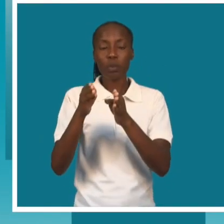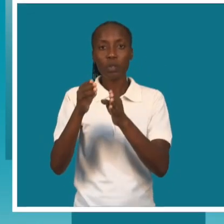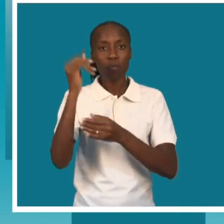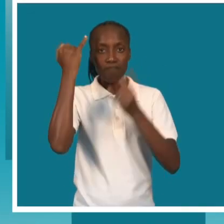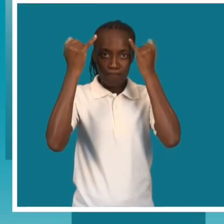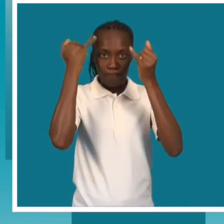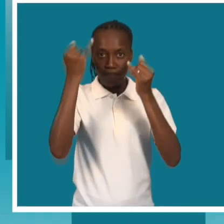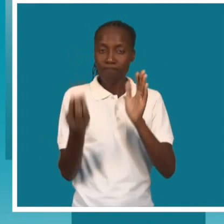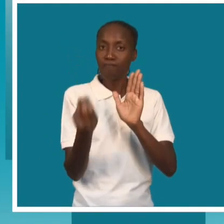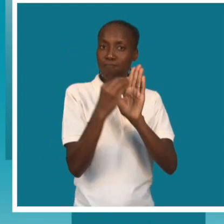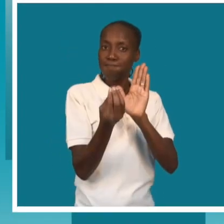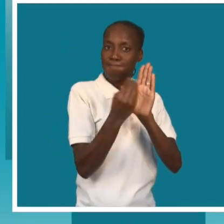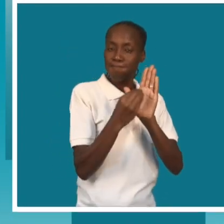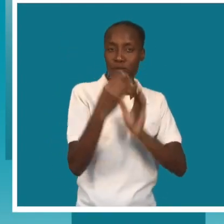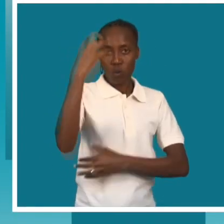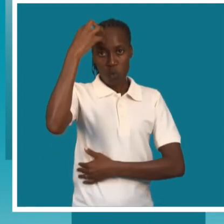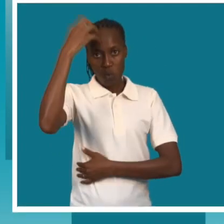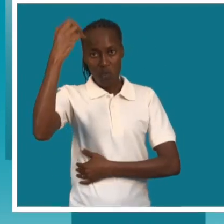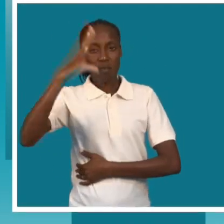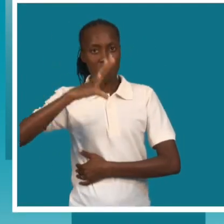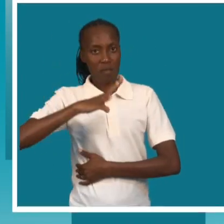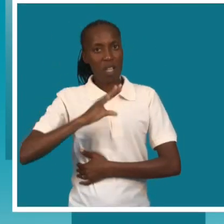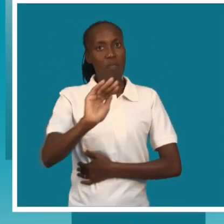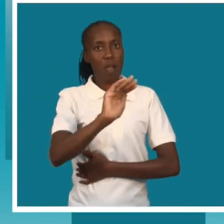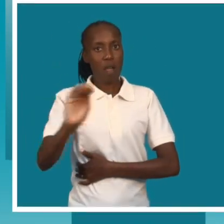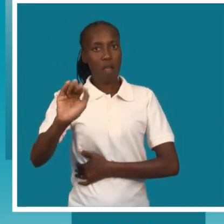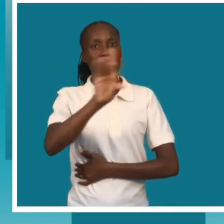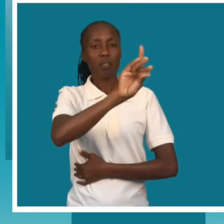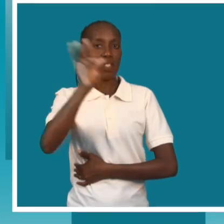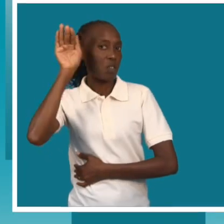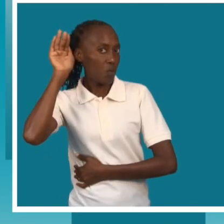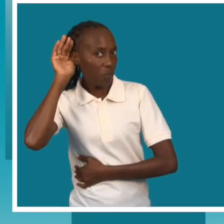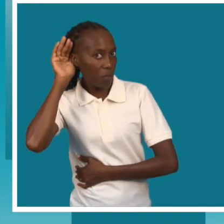elevar a autoestima desta camada social.